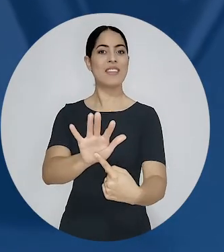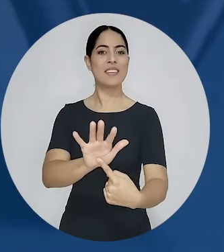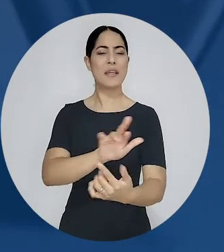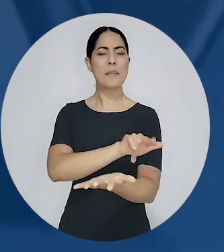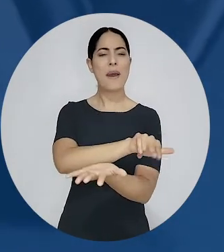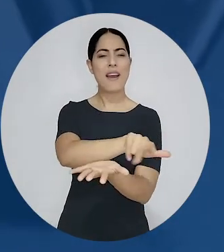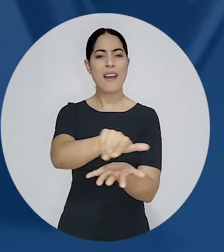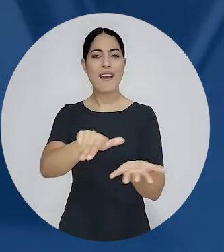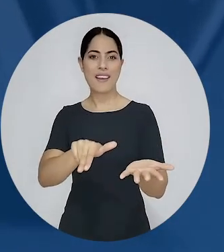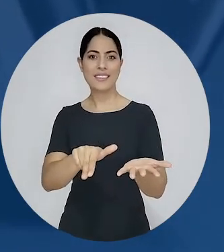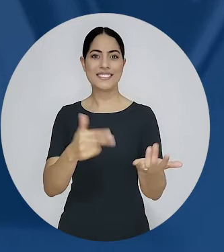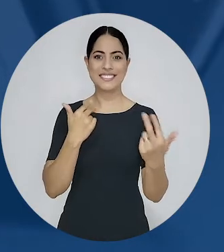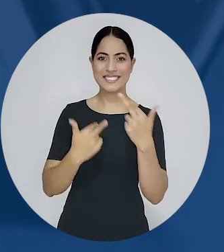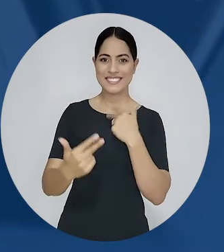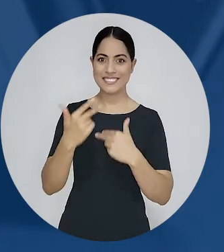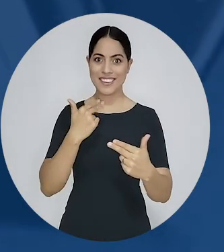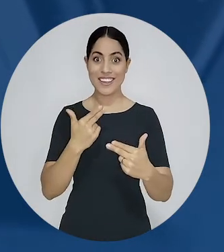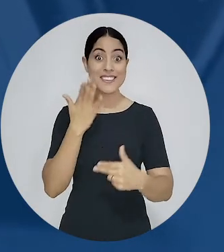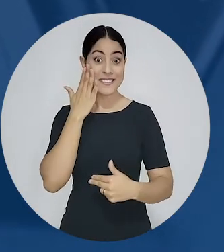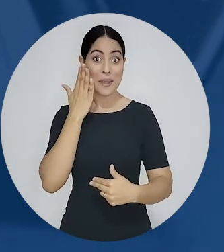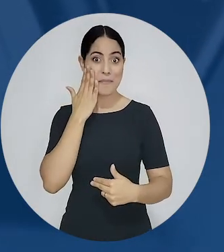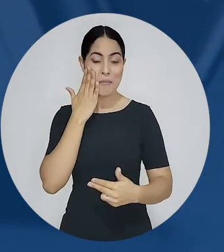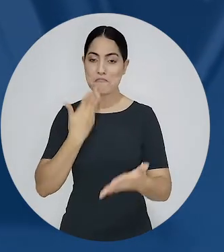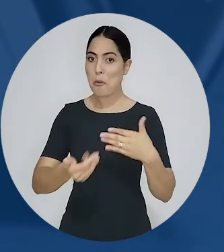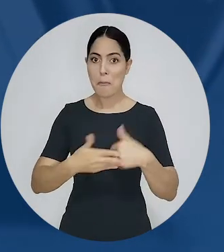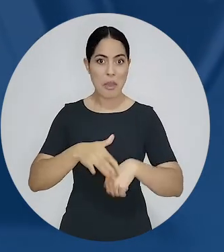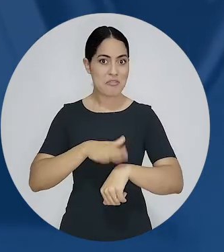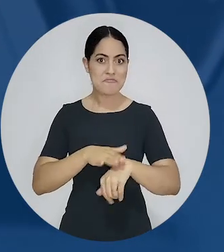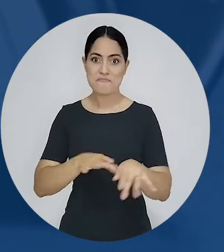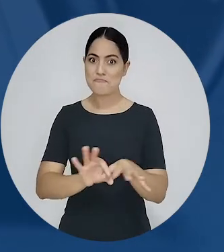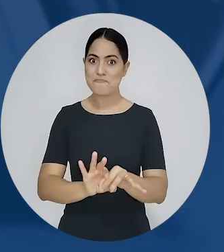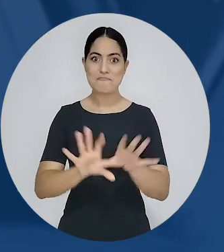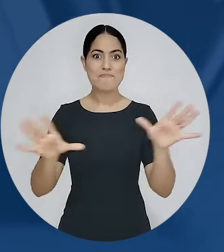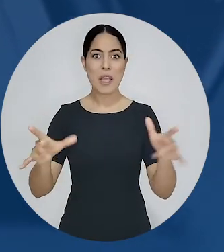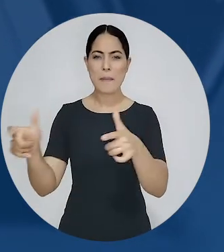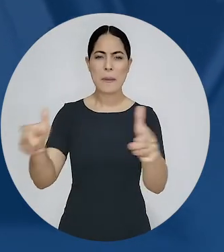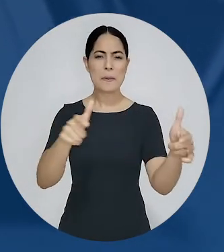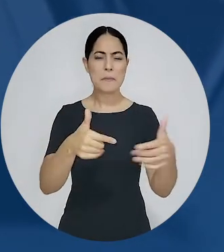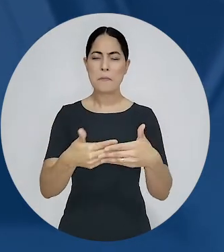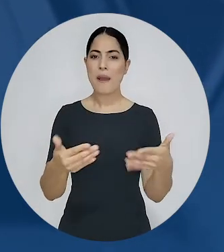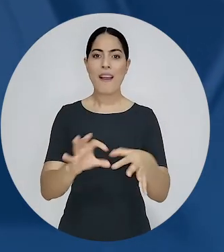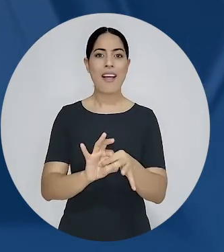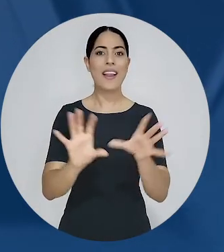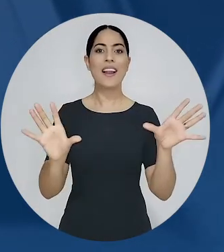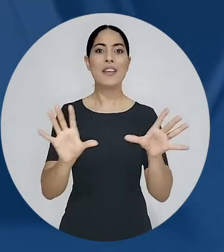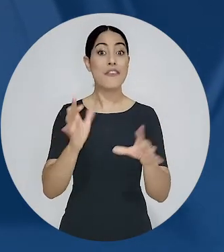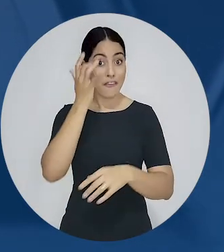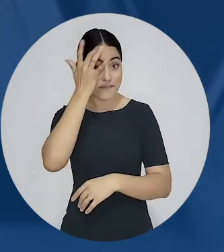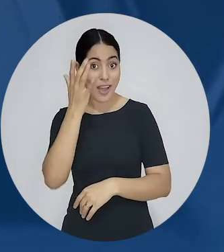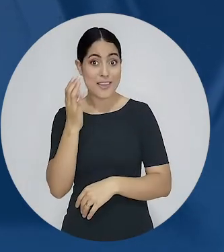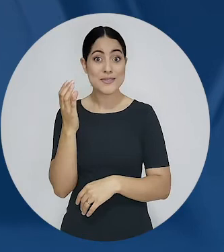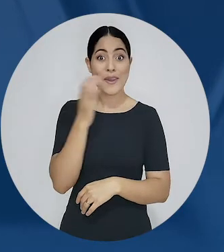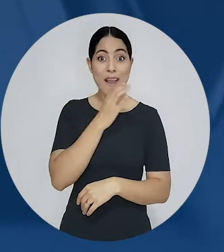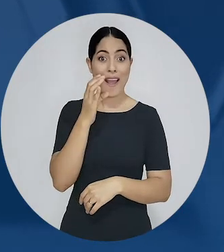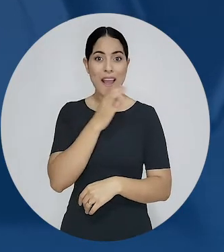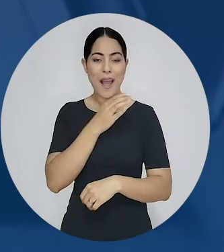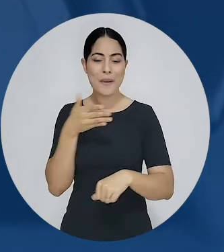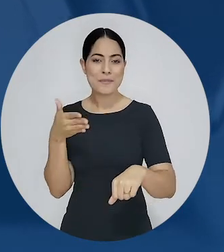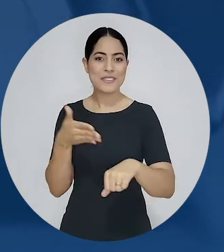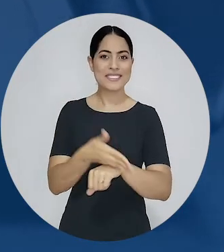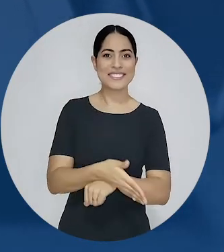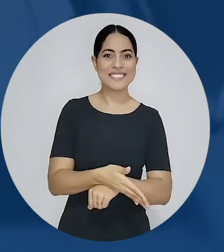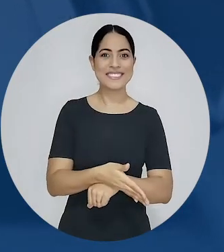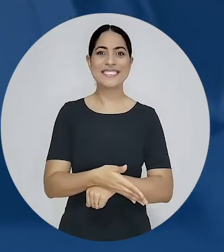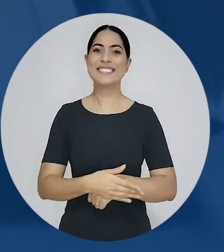Brasil e muito mais. Saiba de tudo, a qualquer hora e em qualquer lugar. É fácil, é rápido.